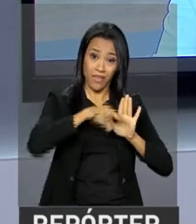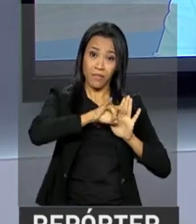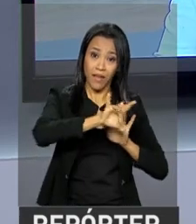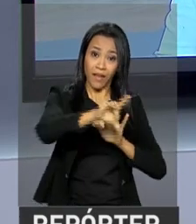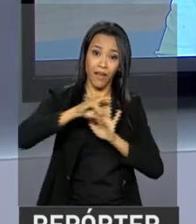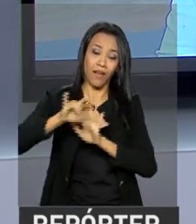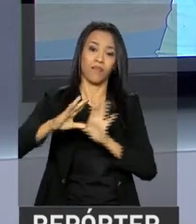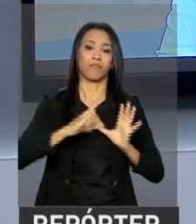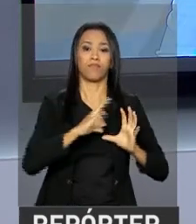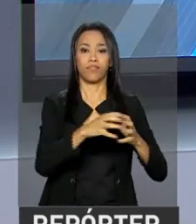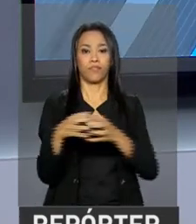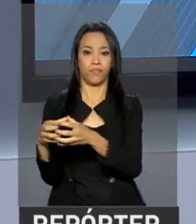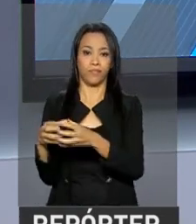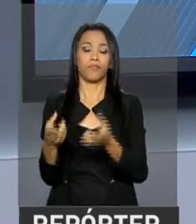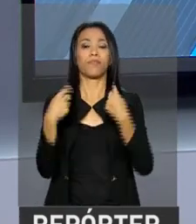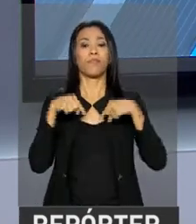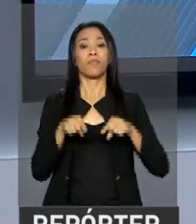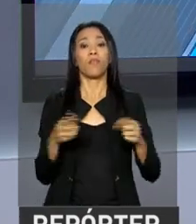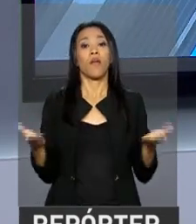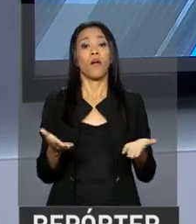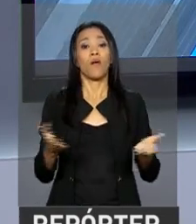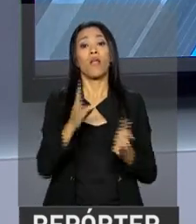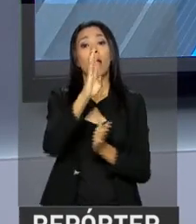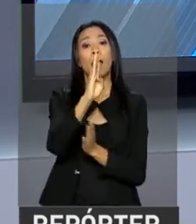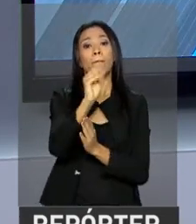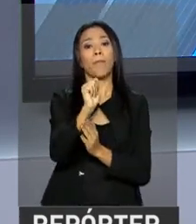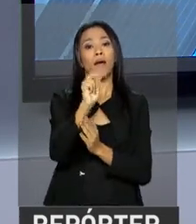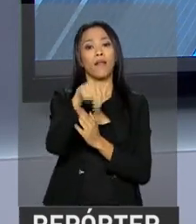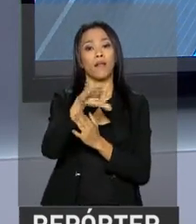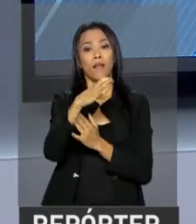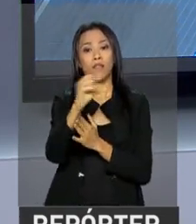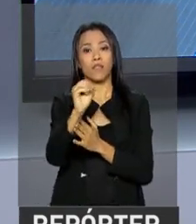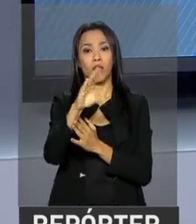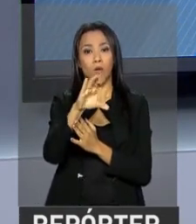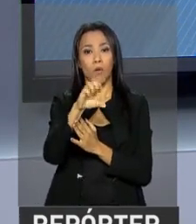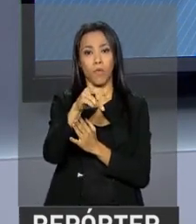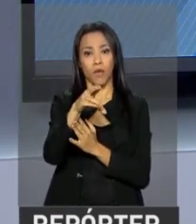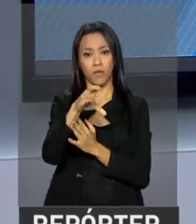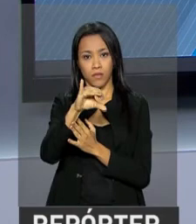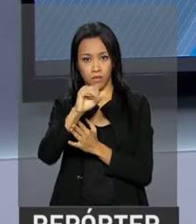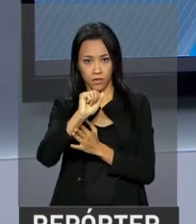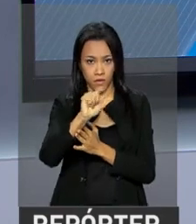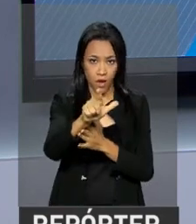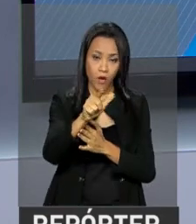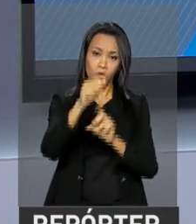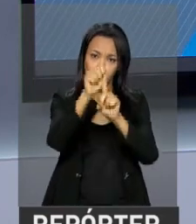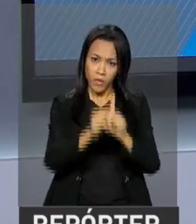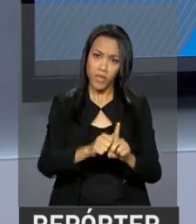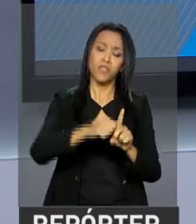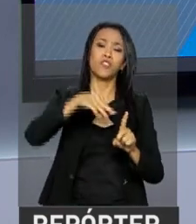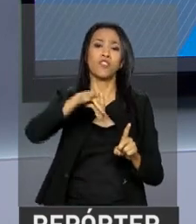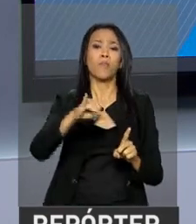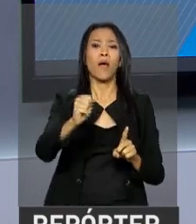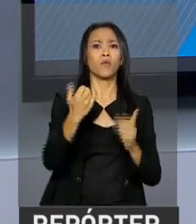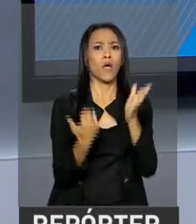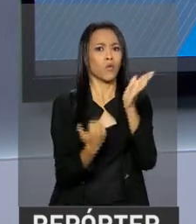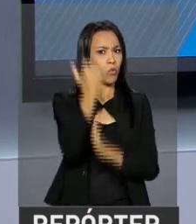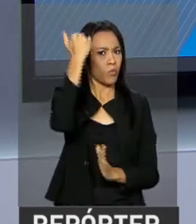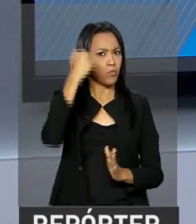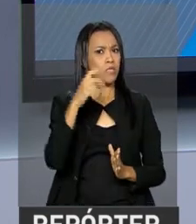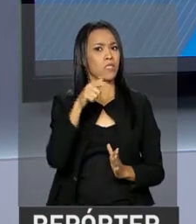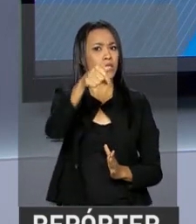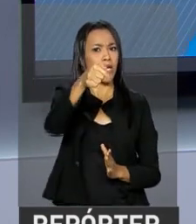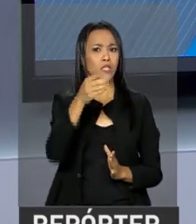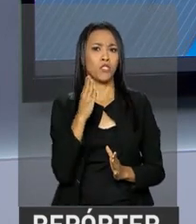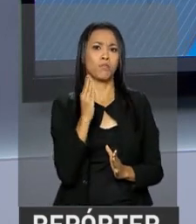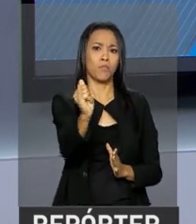informações ea balança comercial brasileira fechou o mês de maio com superávit maior que 7 bilhões